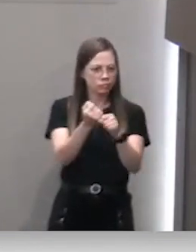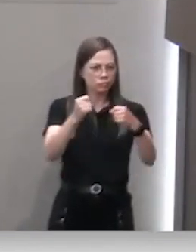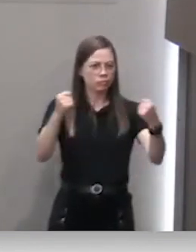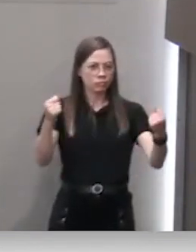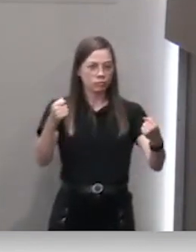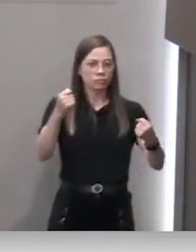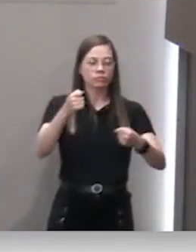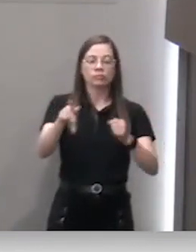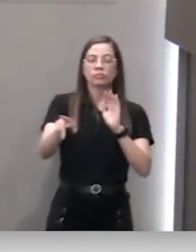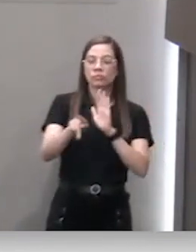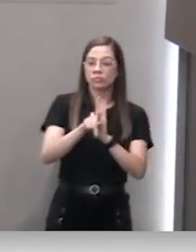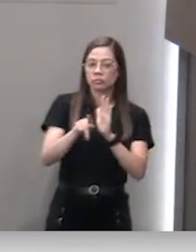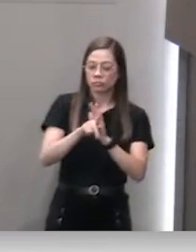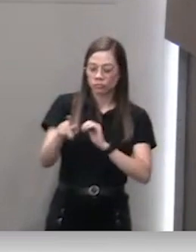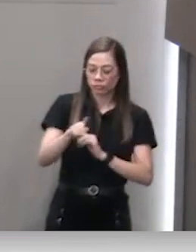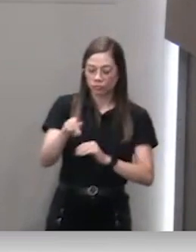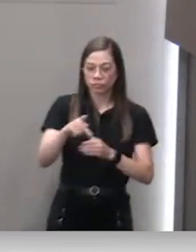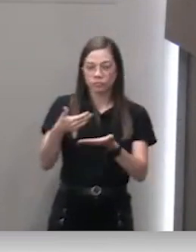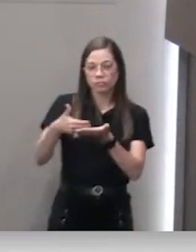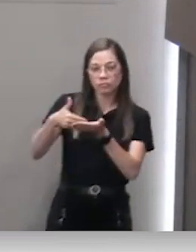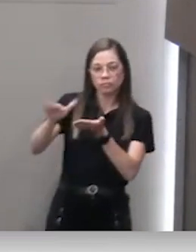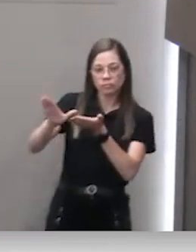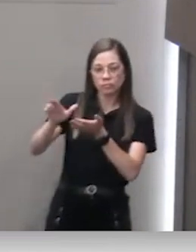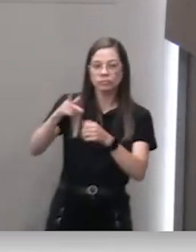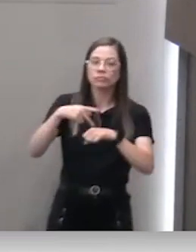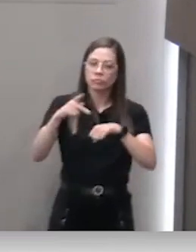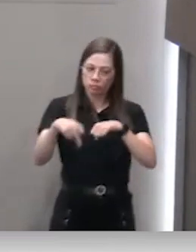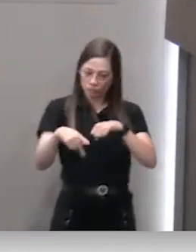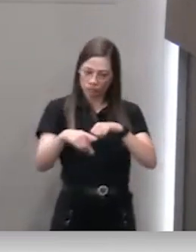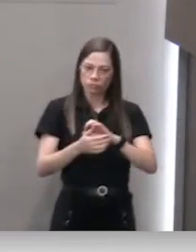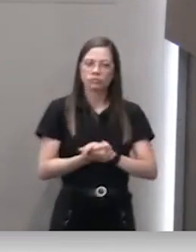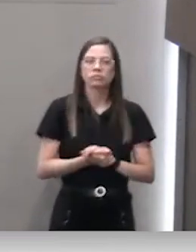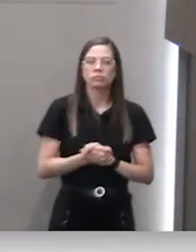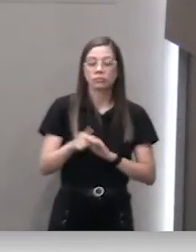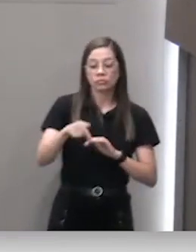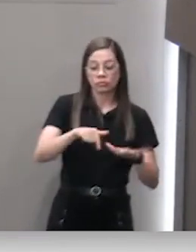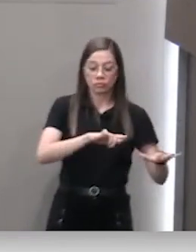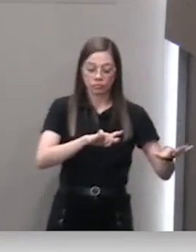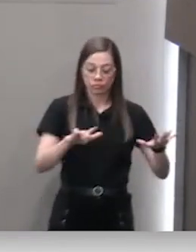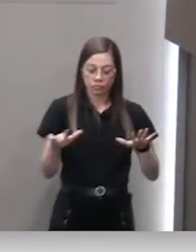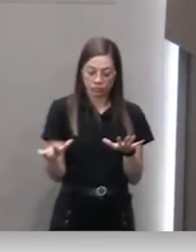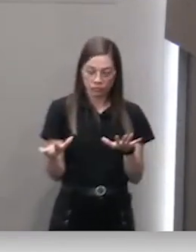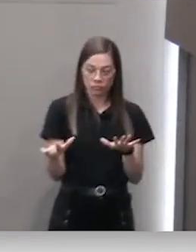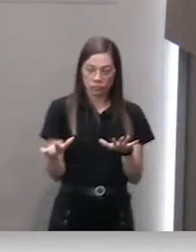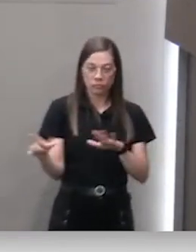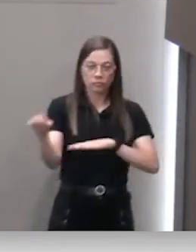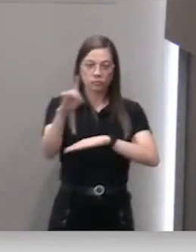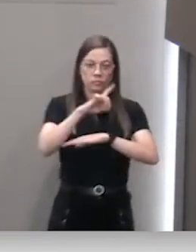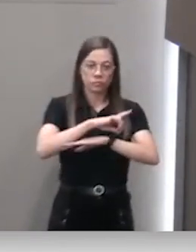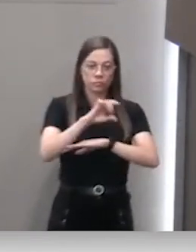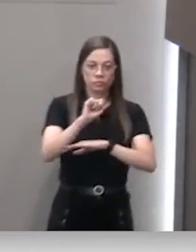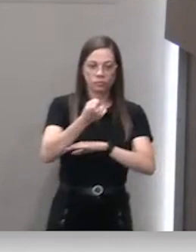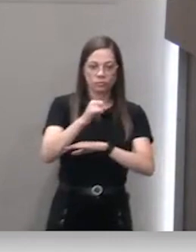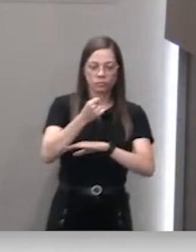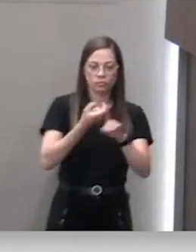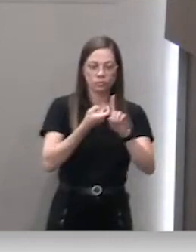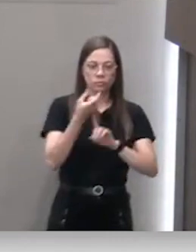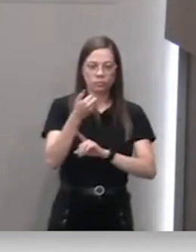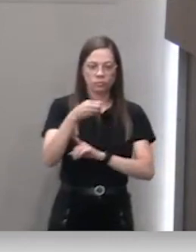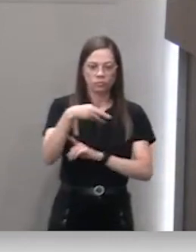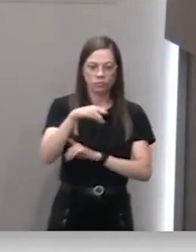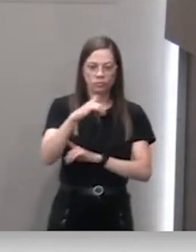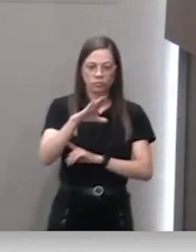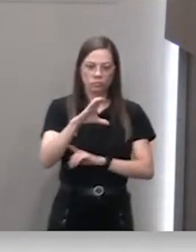foi demitido. Isso aqui em Passo Fundo. Esta semana, no dia 8 de março, Dia